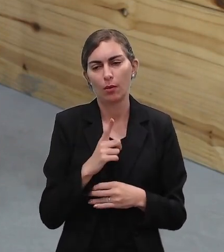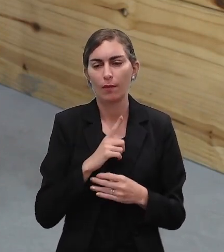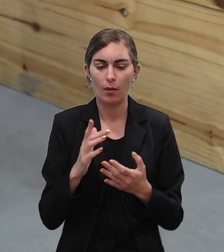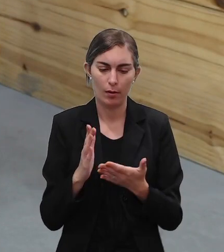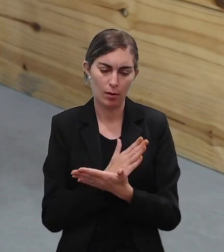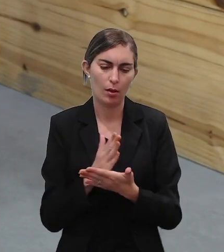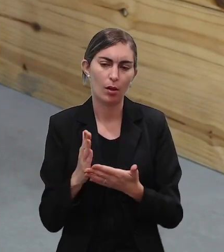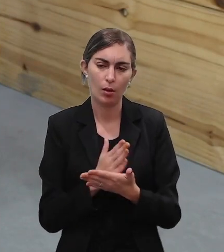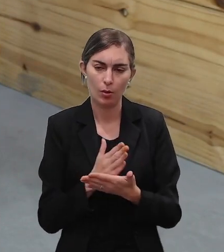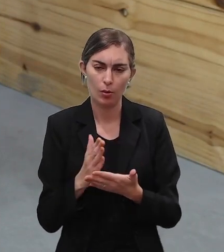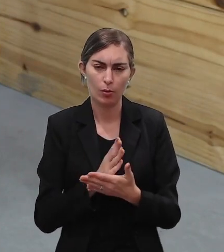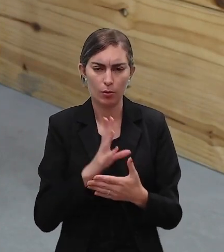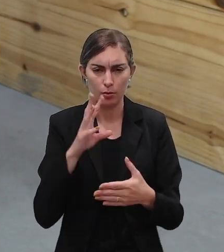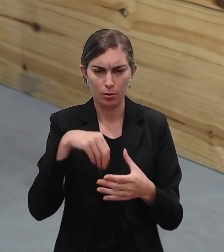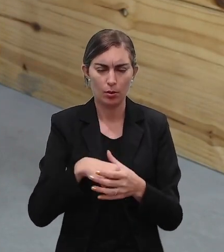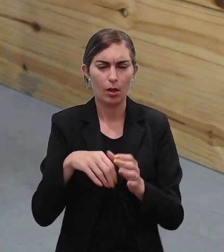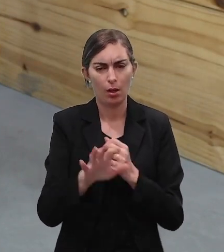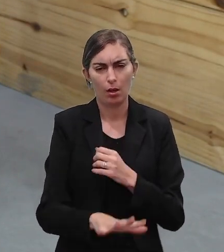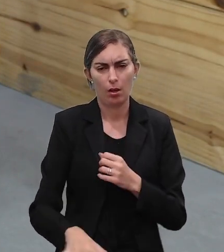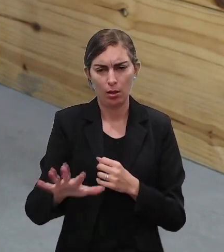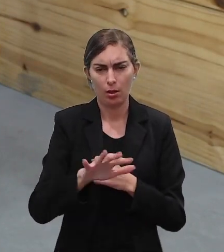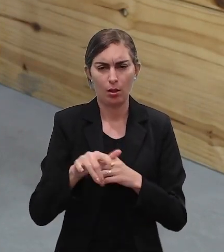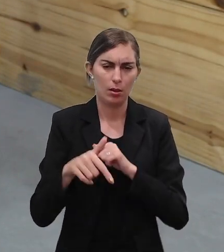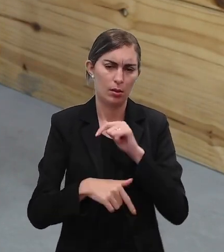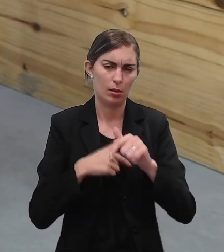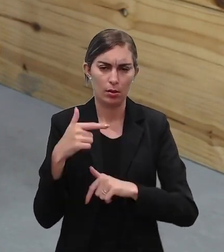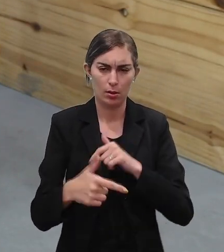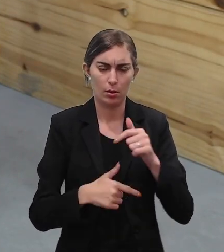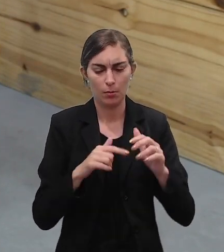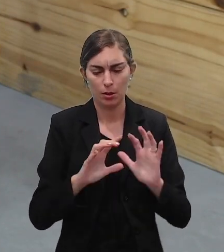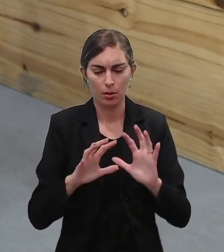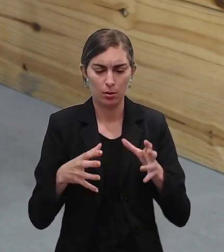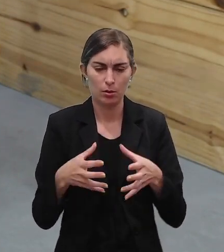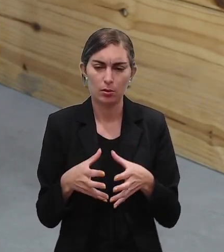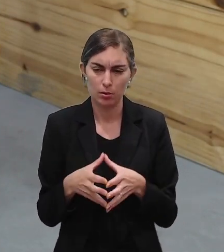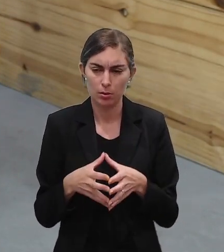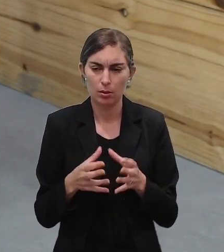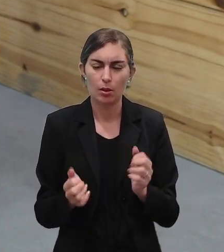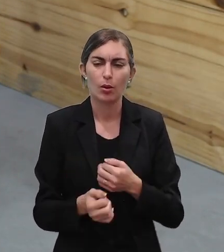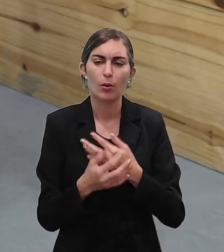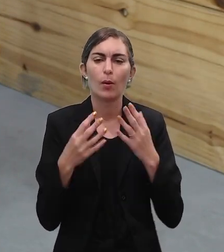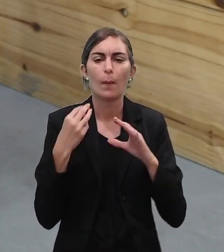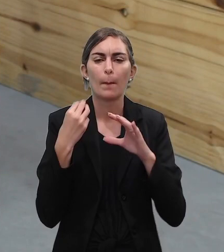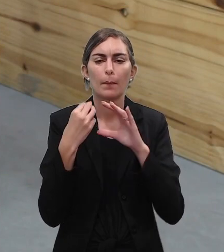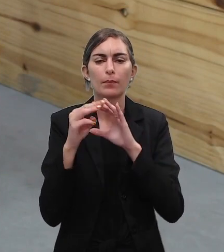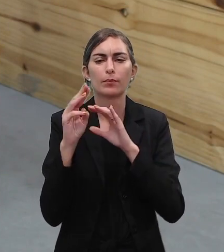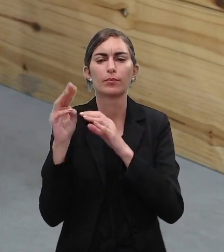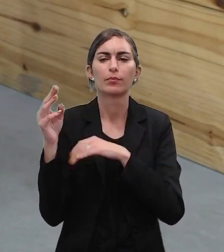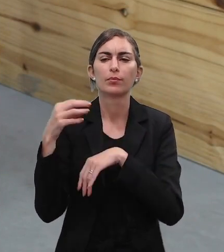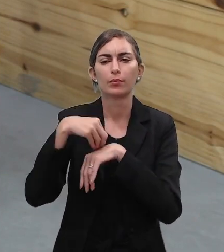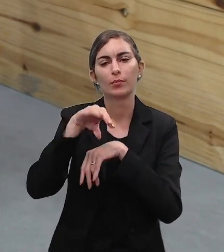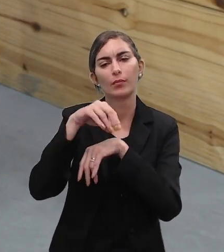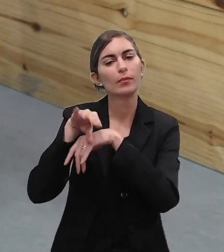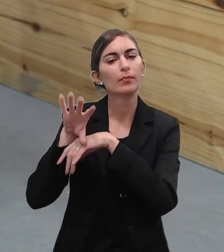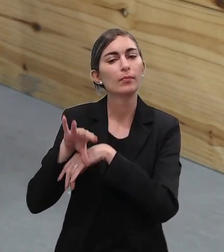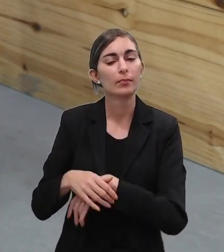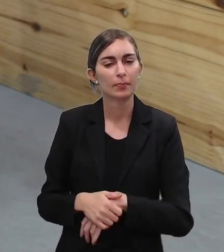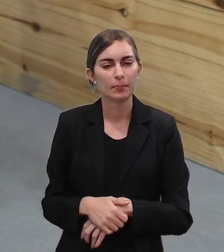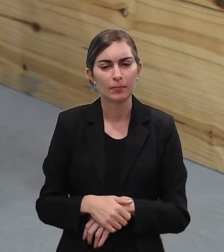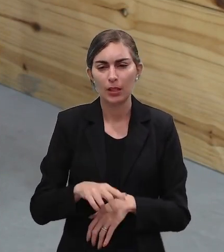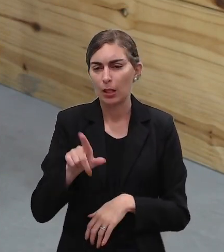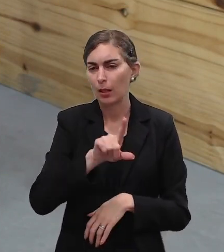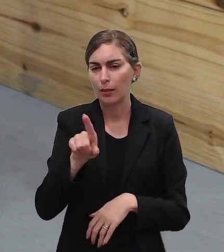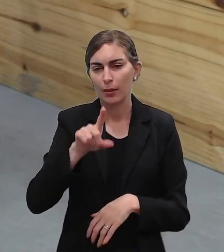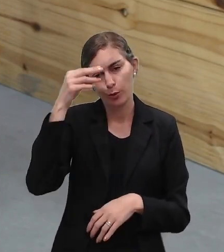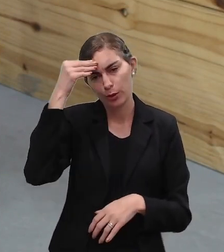que já estão, né, dentro na área, né, trabalhando nas organizações, qual a mensagem que a senhora gostaria de compartilhar com eles? Não